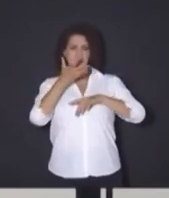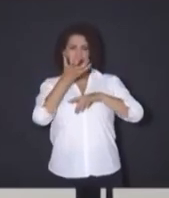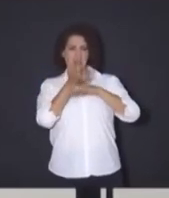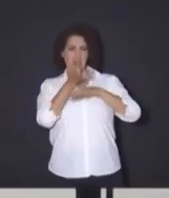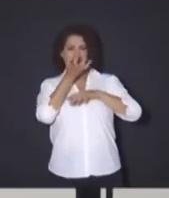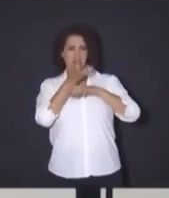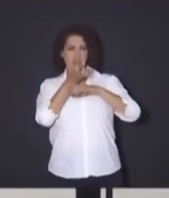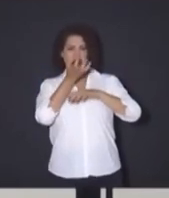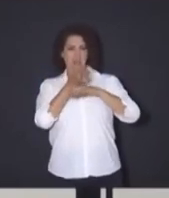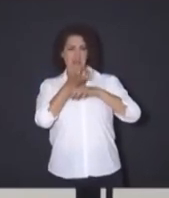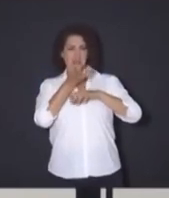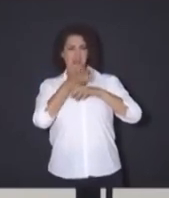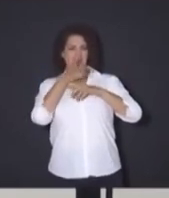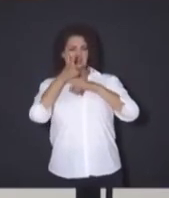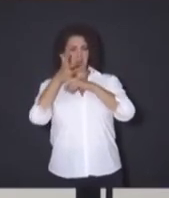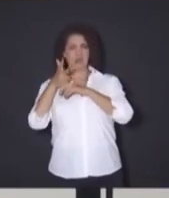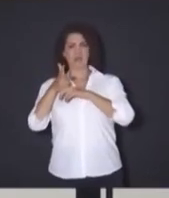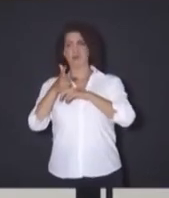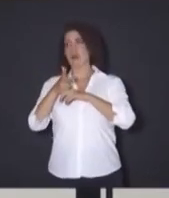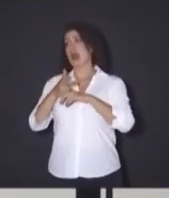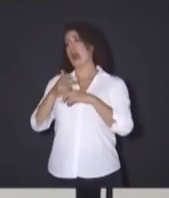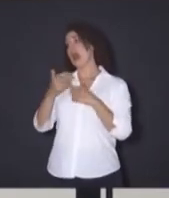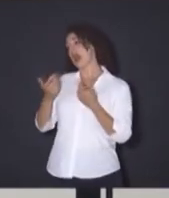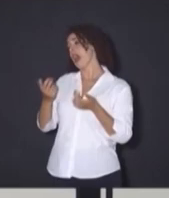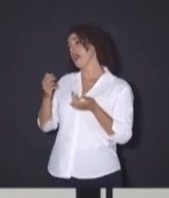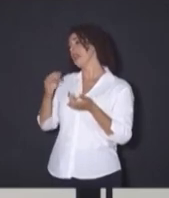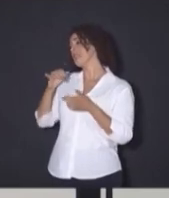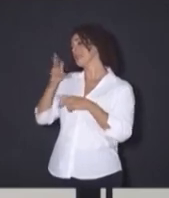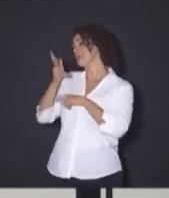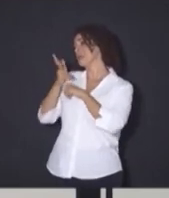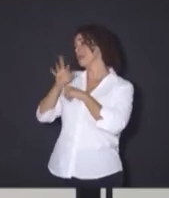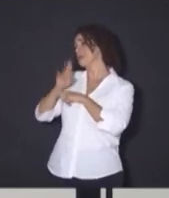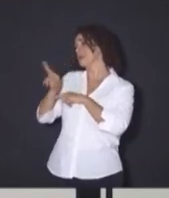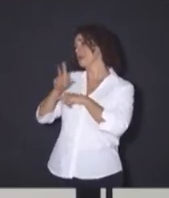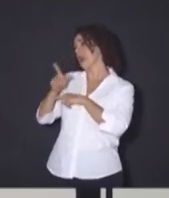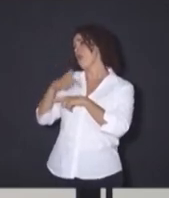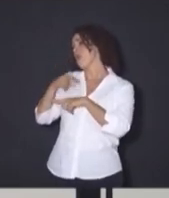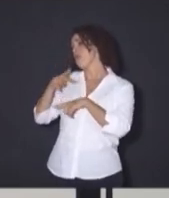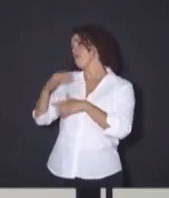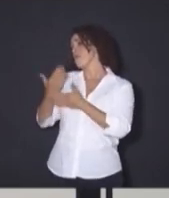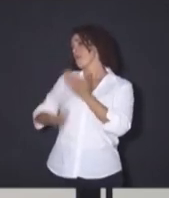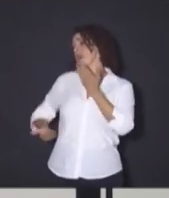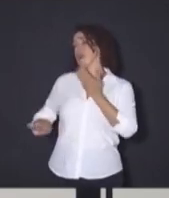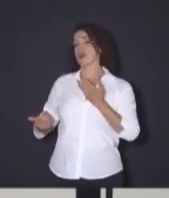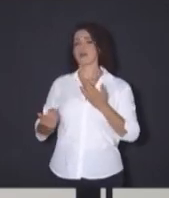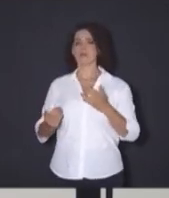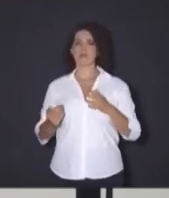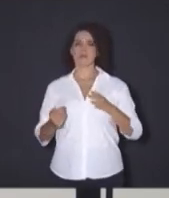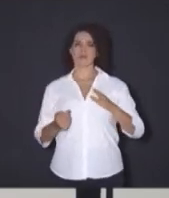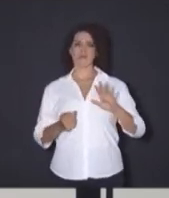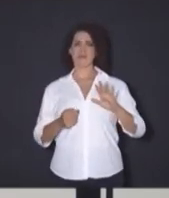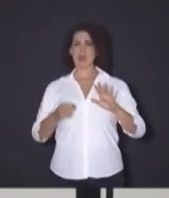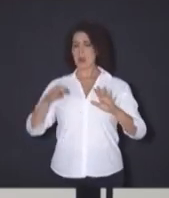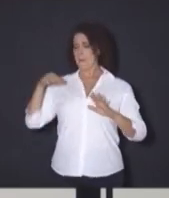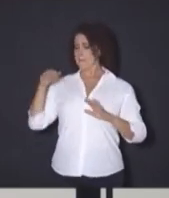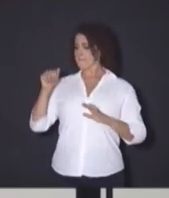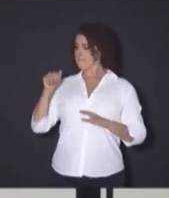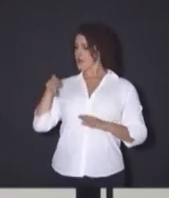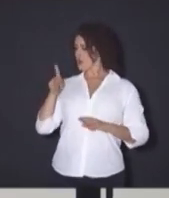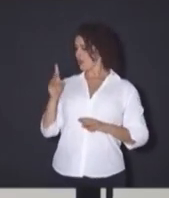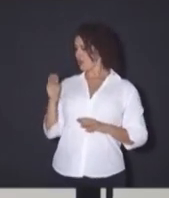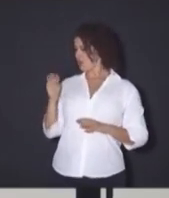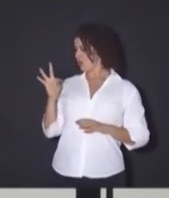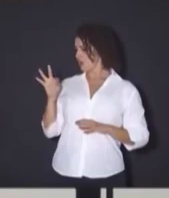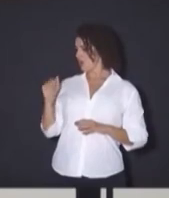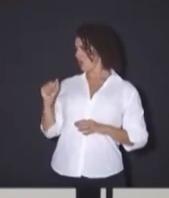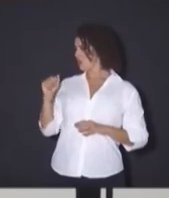gravar. Ah, mas se não perde, eu ouço muito isso. Mas Macota, a senhora não